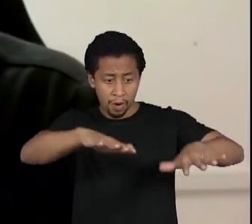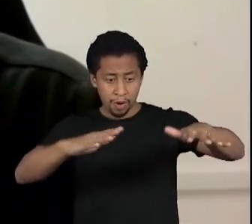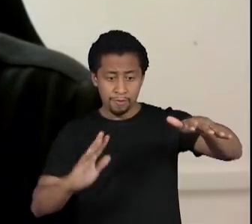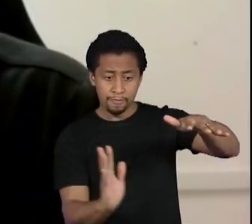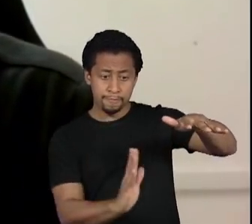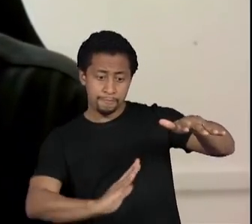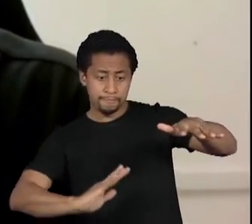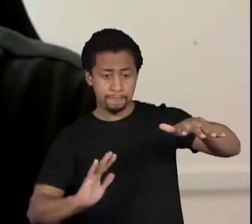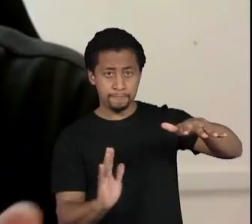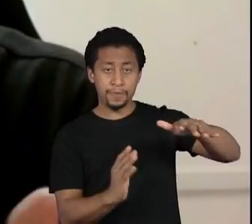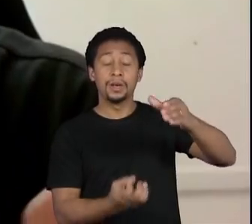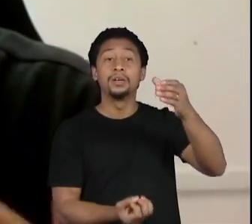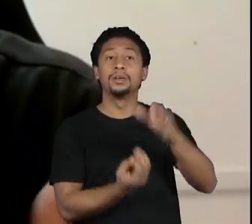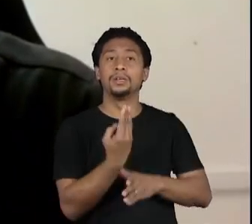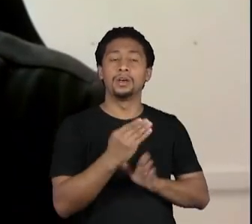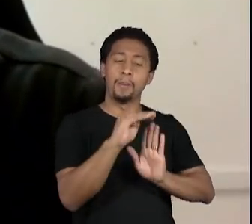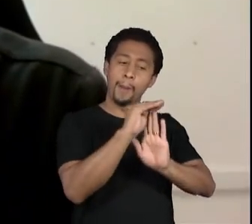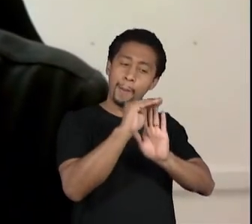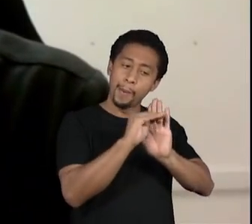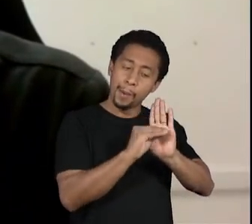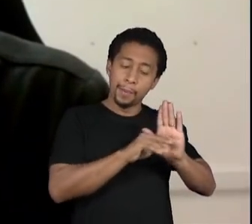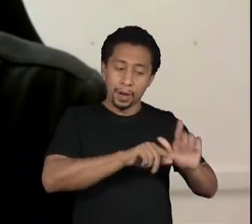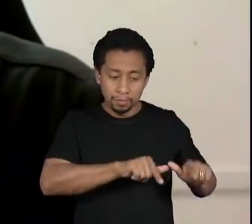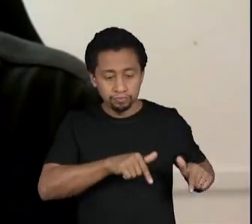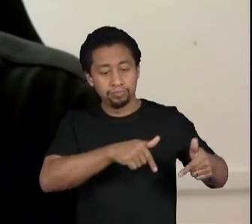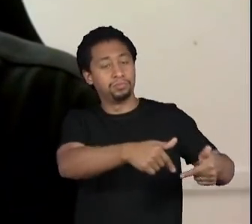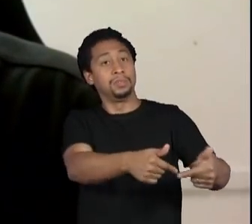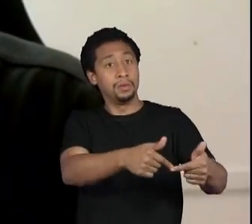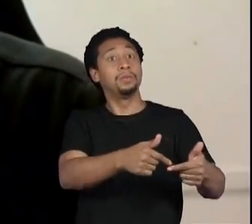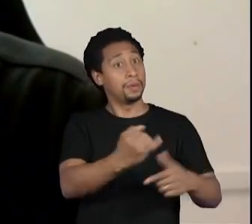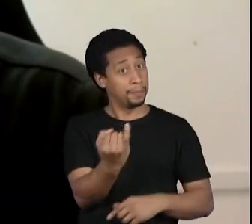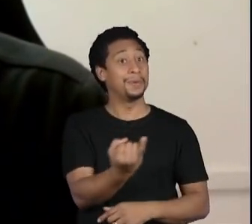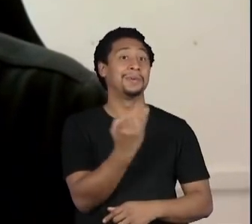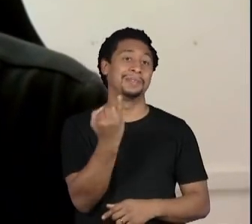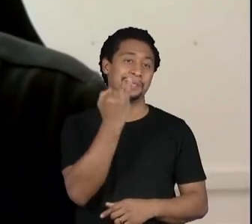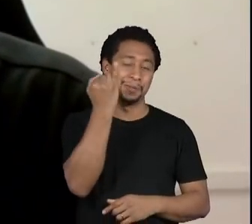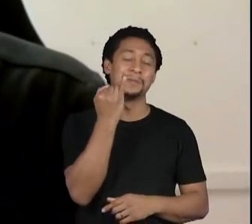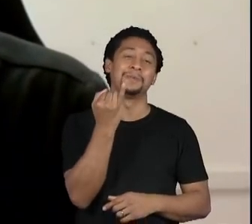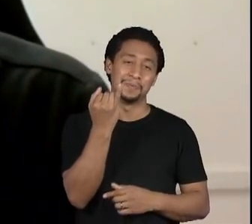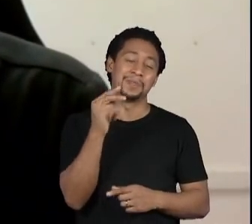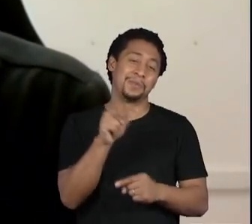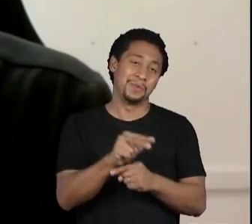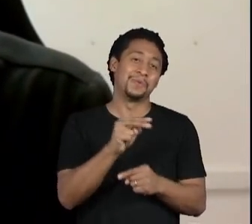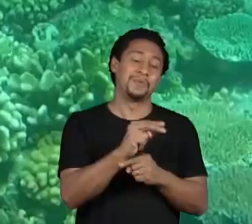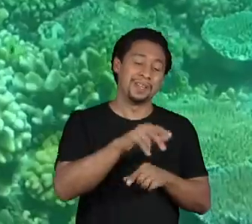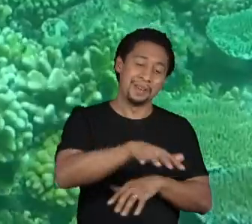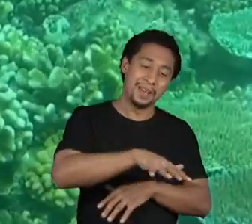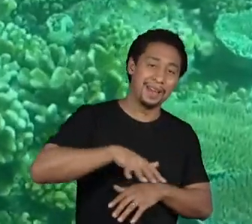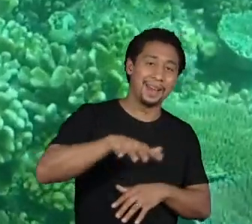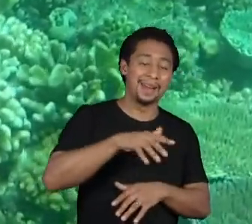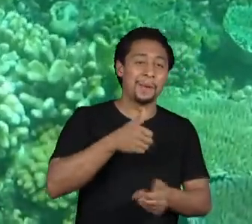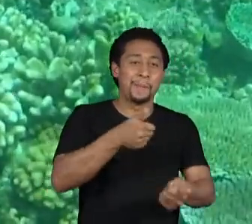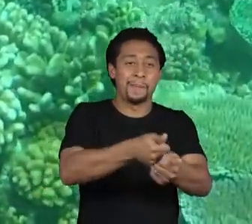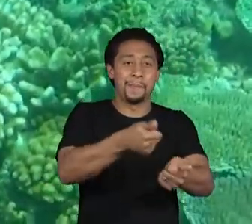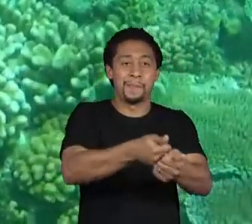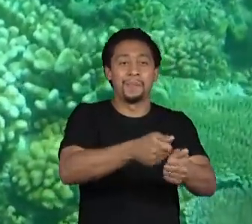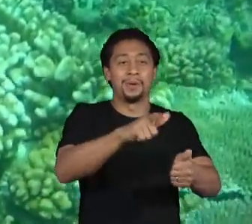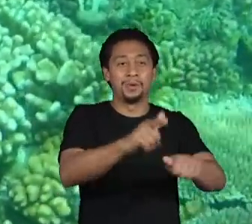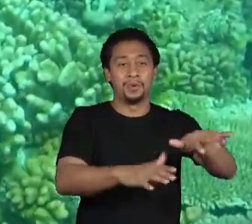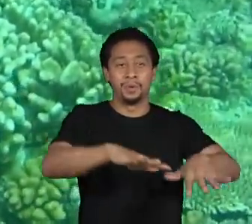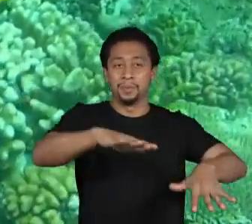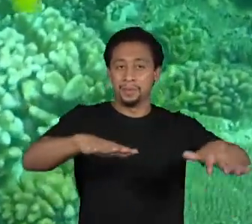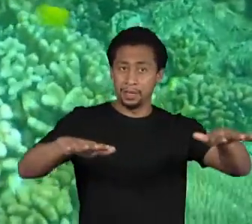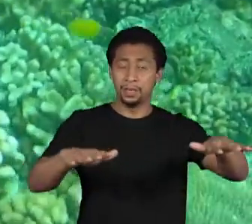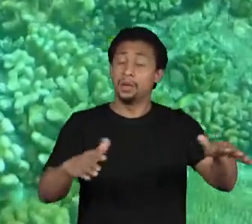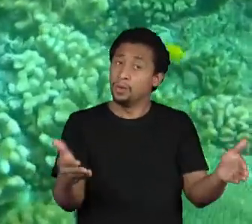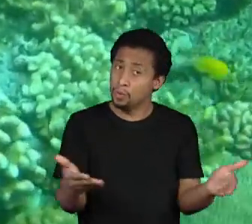regramentos específicos, mais efetivo vai ser a manutenção e a conservação dos nossos ambientes costeiros. Hoje a gente já entende que a